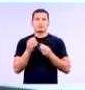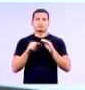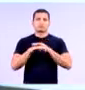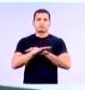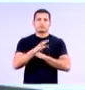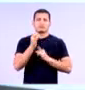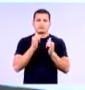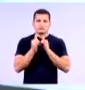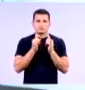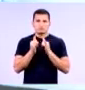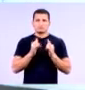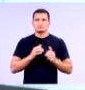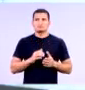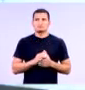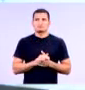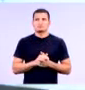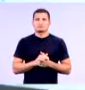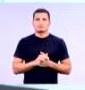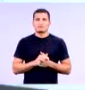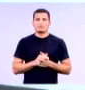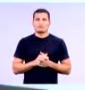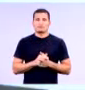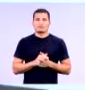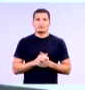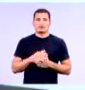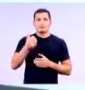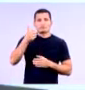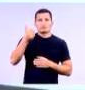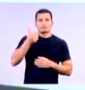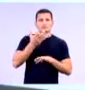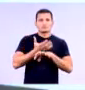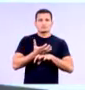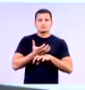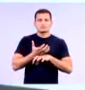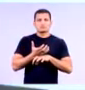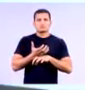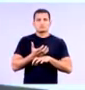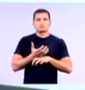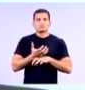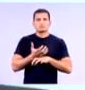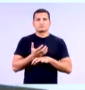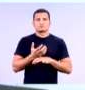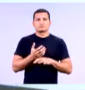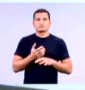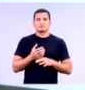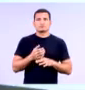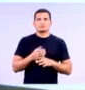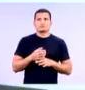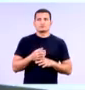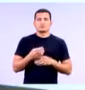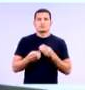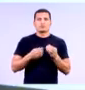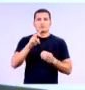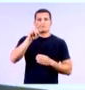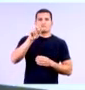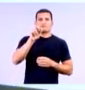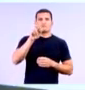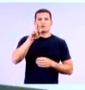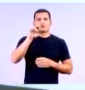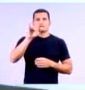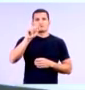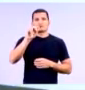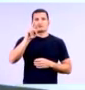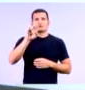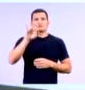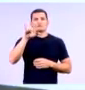informação? Vamos voltar para a primeira disciplina lógica de programação. Como é que armazena uma informação? Através de variáveis, né?